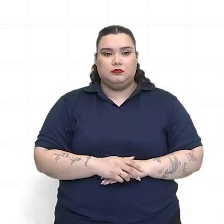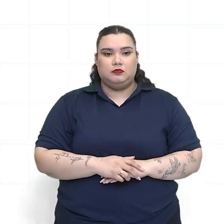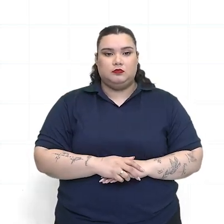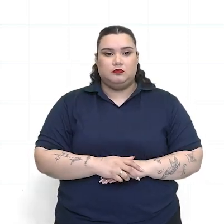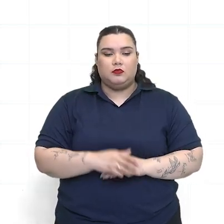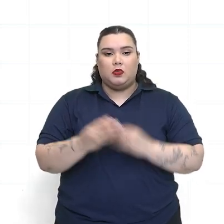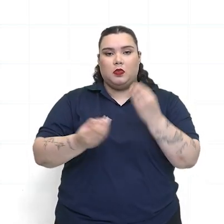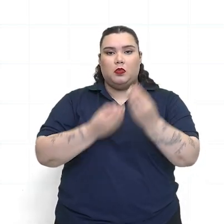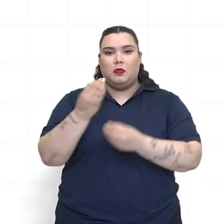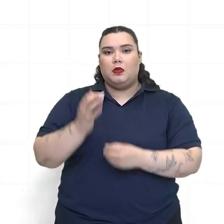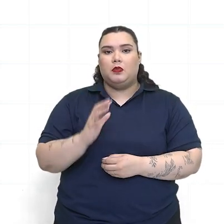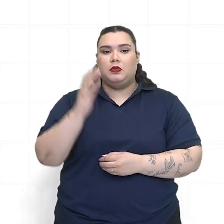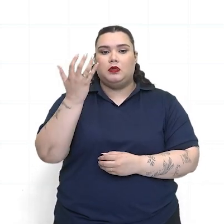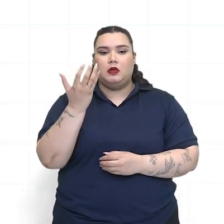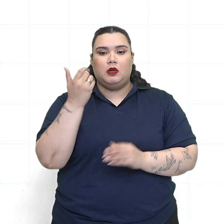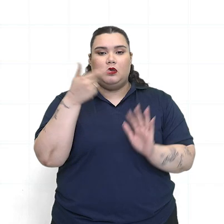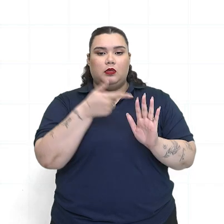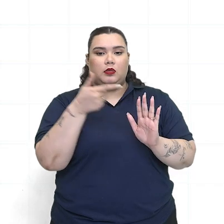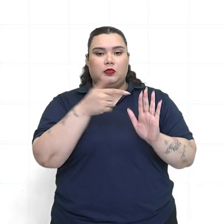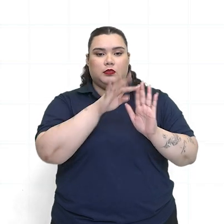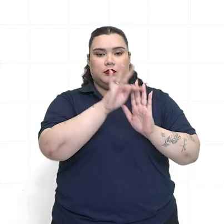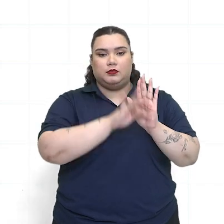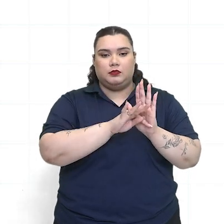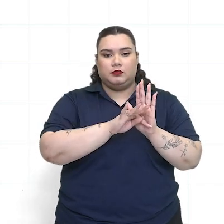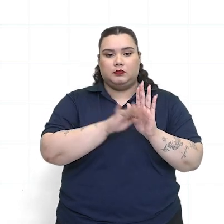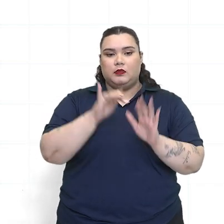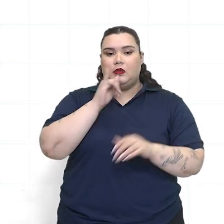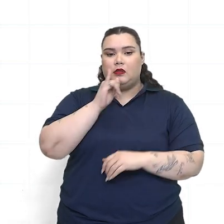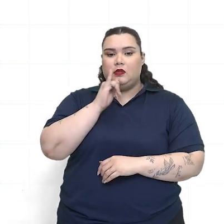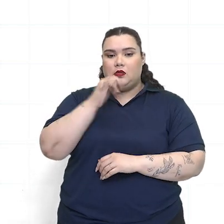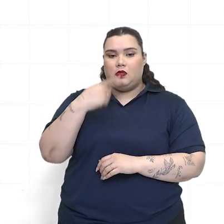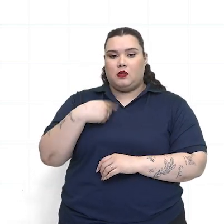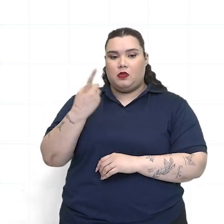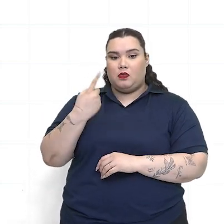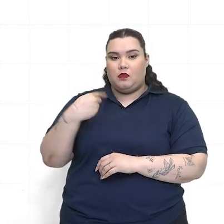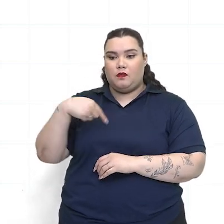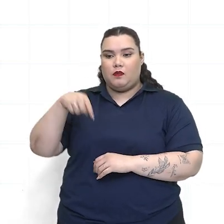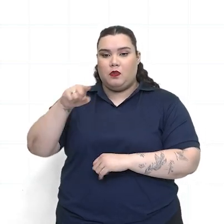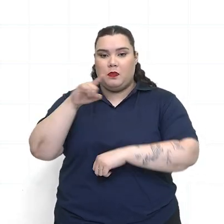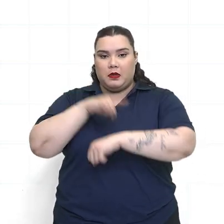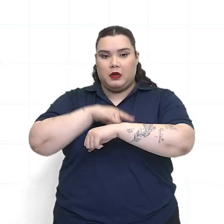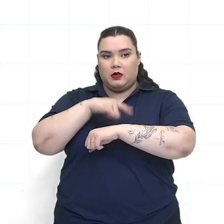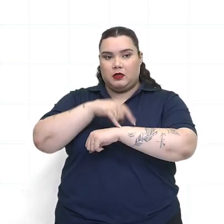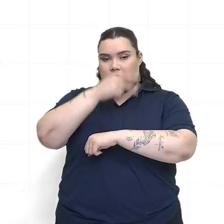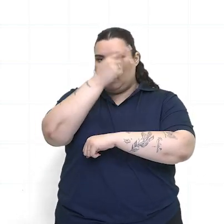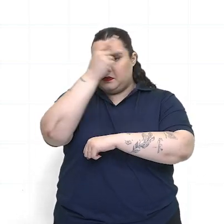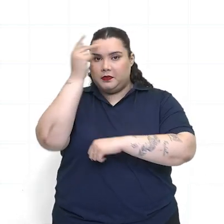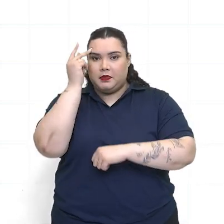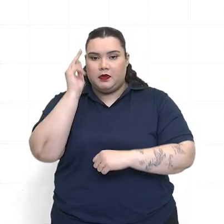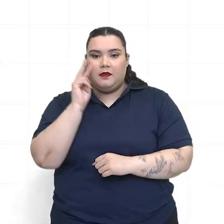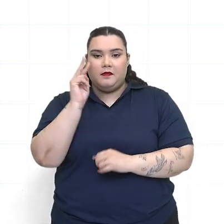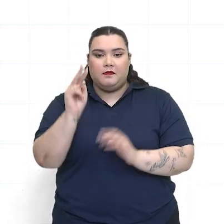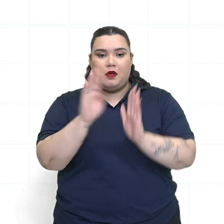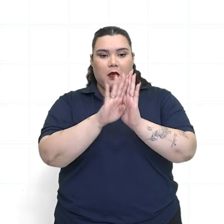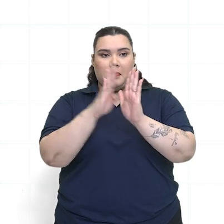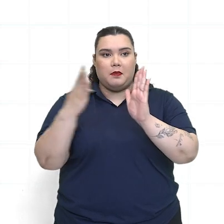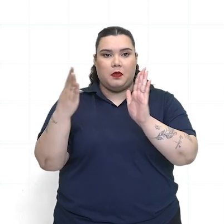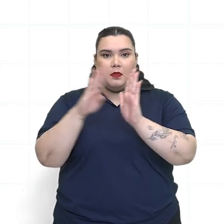que ela acontece no texto? Então vejam bem, olha. Quando eu vou ao banheiro de alguém e vejo a maçaneta da porta